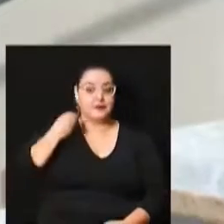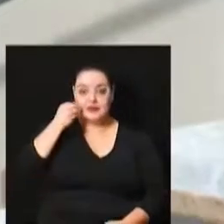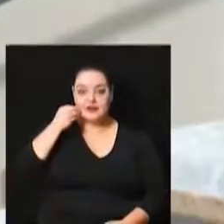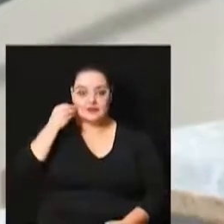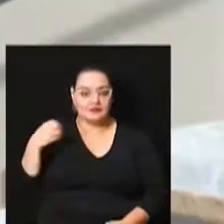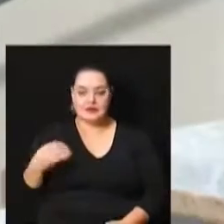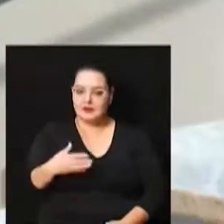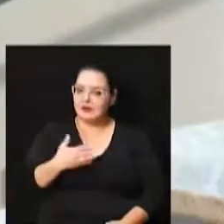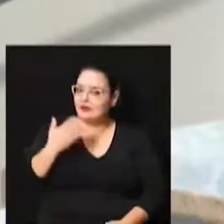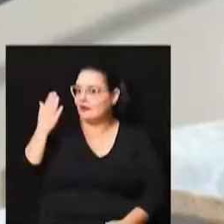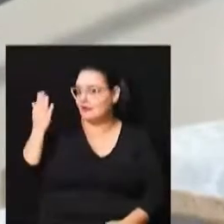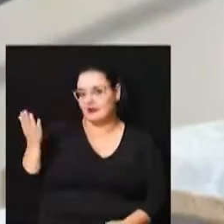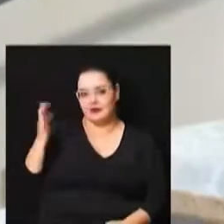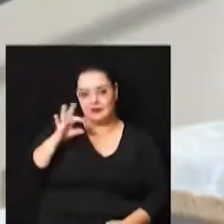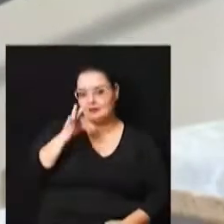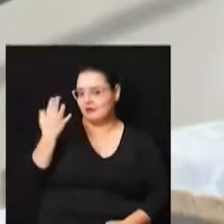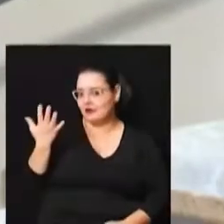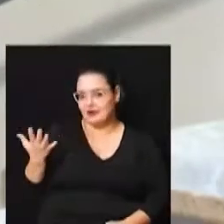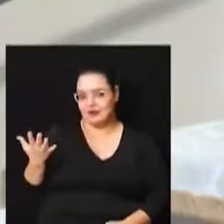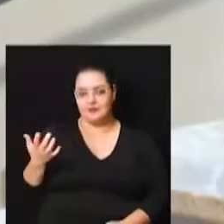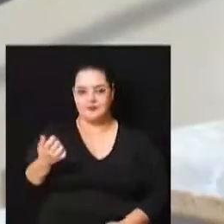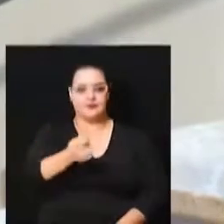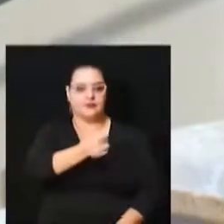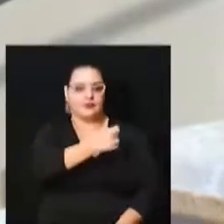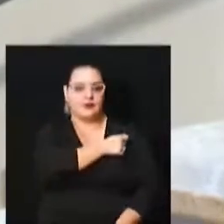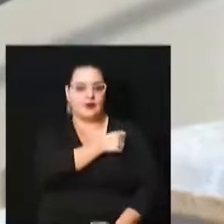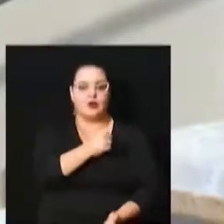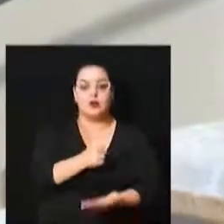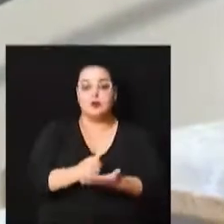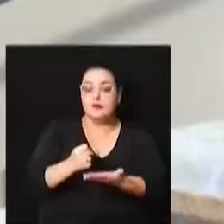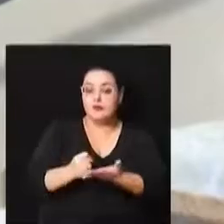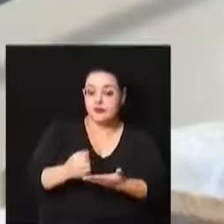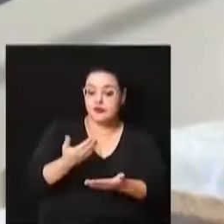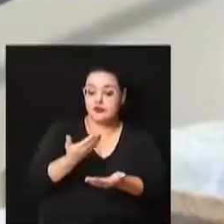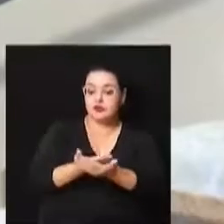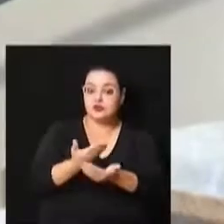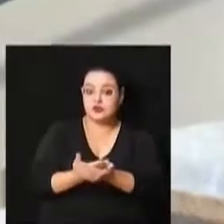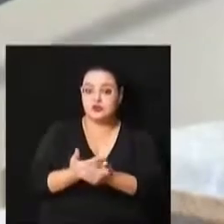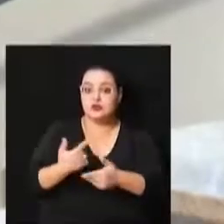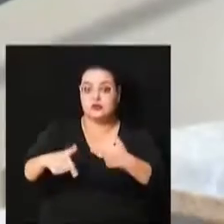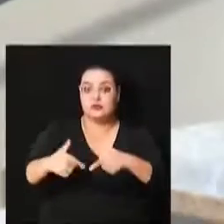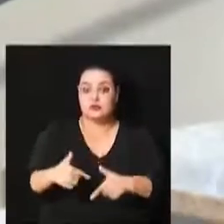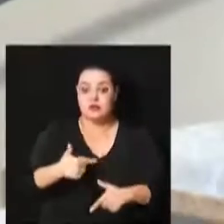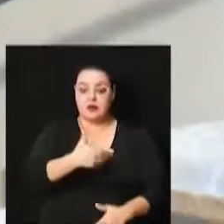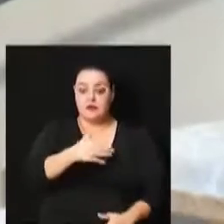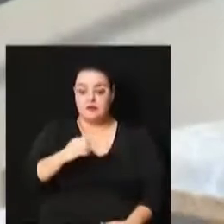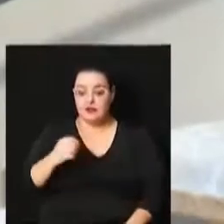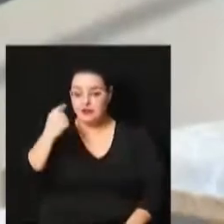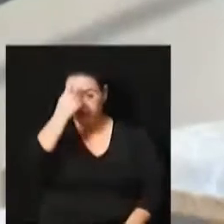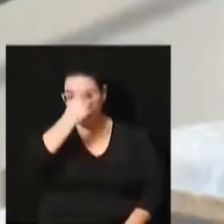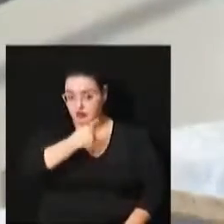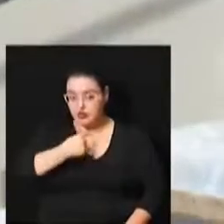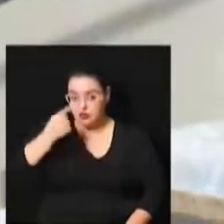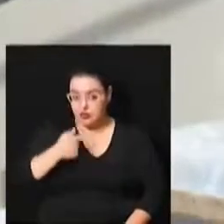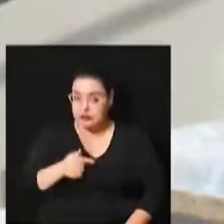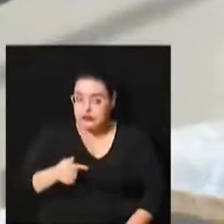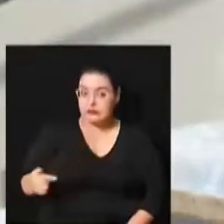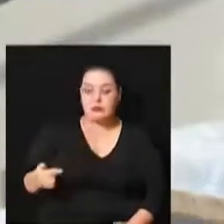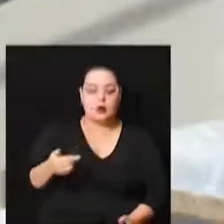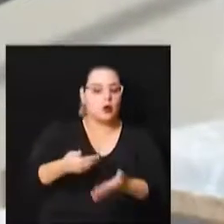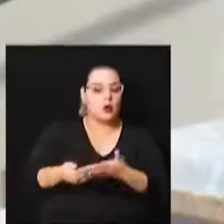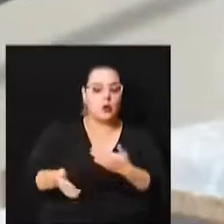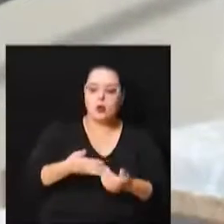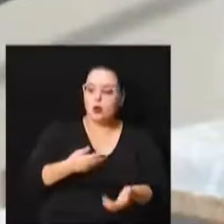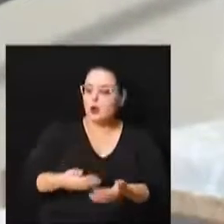completamente nova, né? Então, alunos com visto de estudante conseguem trabalhar 20 horas semanais, que pode ser em qualquer horário, em qualquer dia